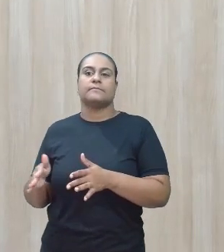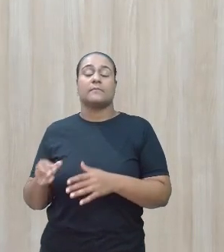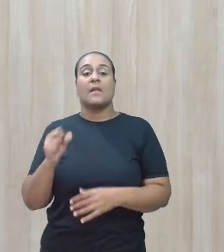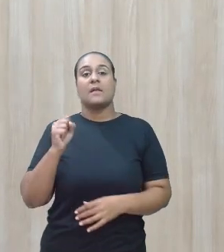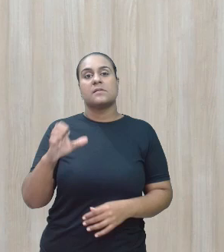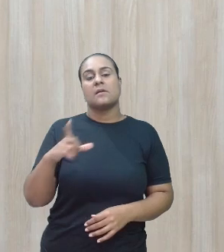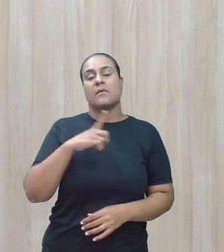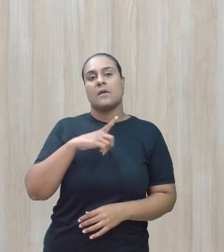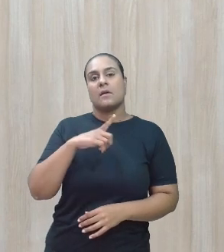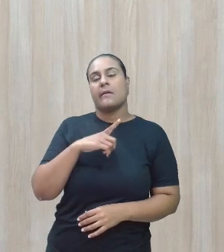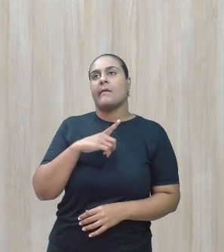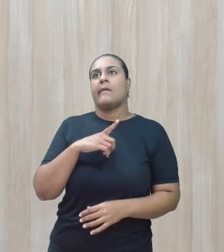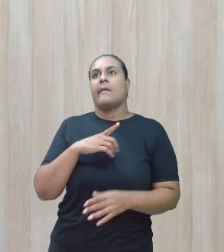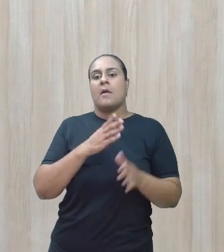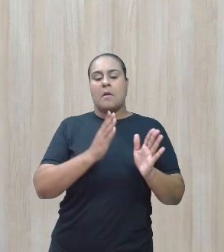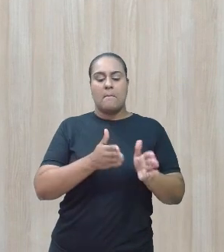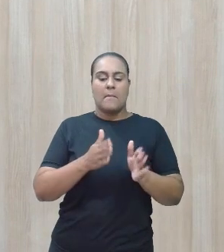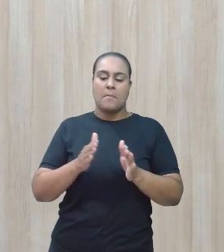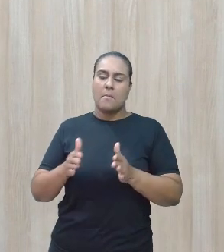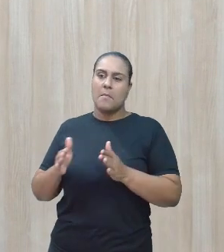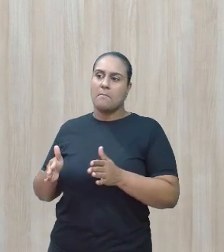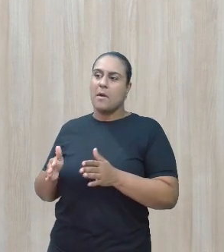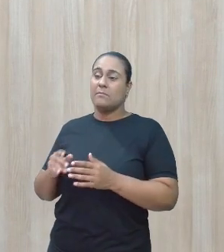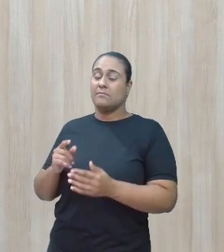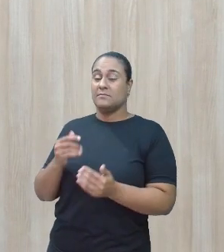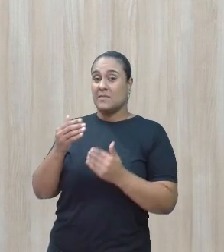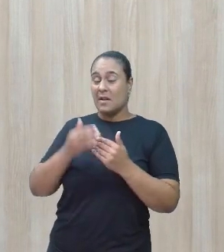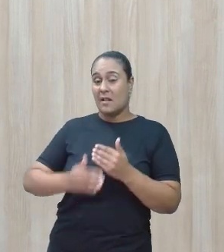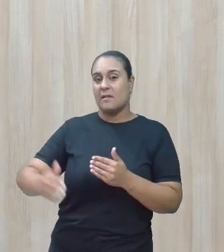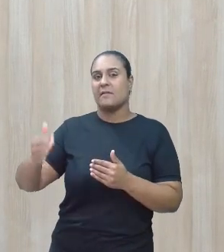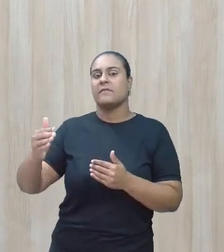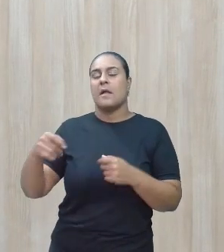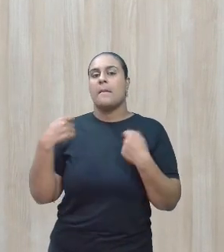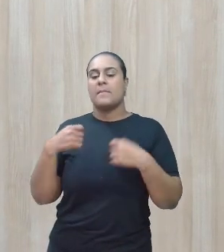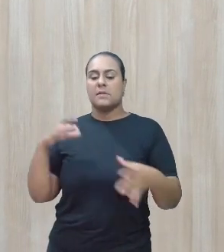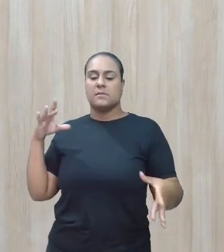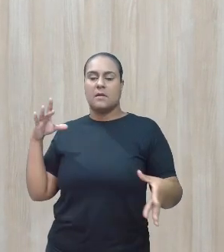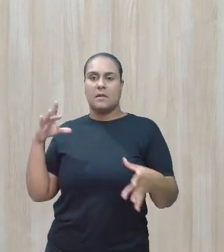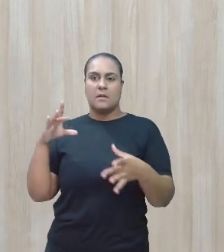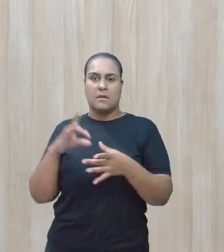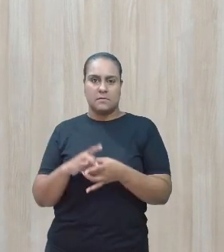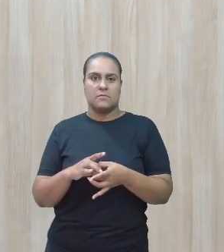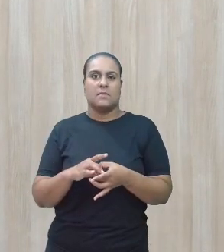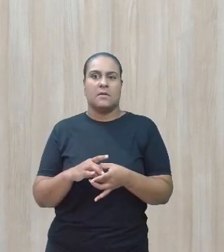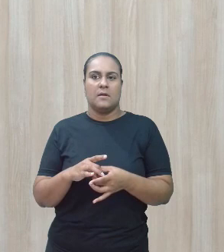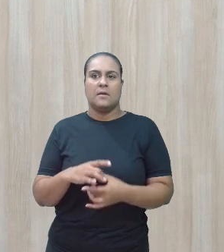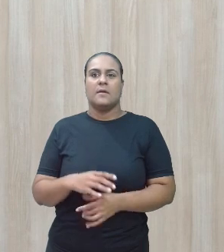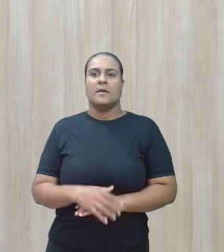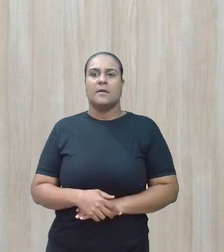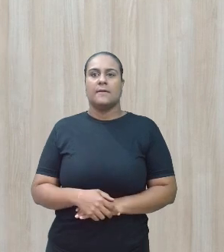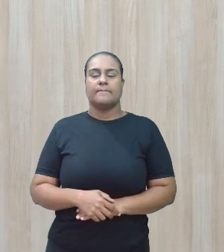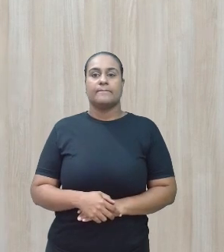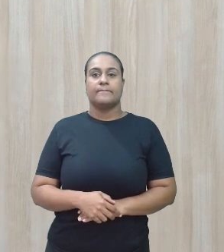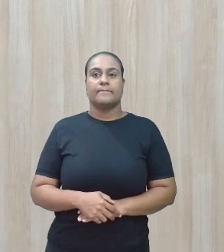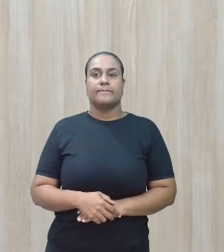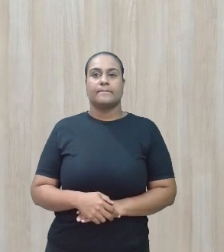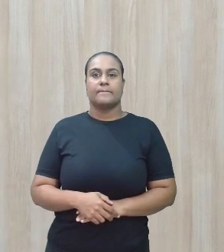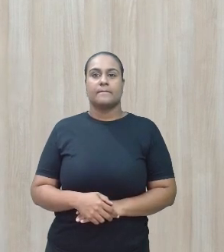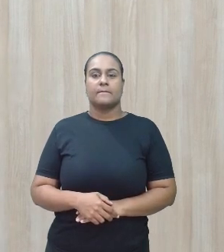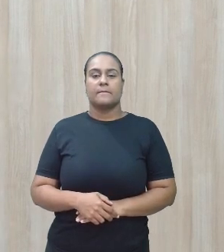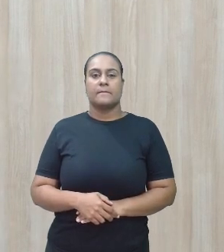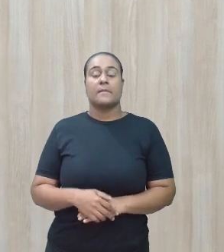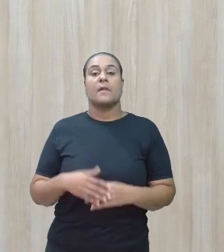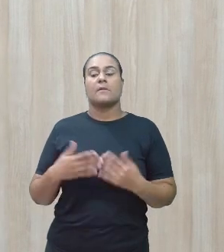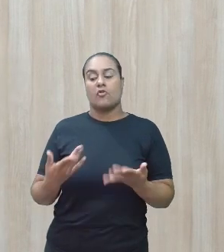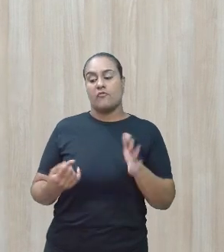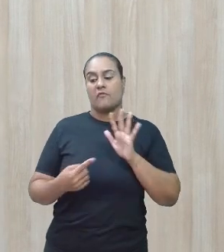quiser uma posição muito lá na frente, eu vou tentar relacionar dessa forma, tá certo? Então, aí vai ser onde